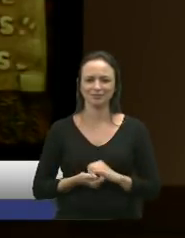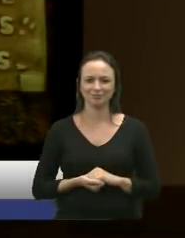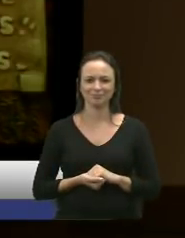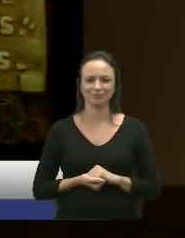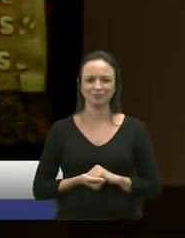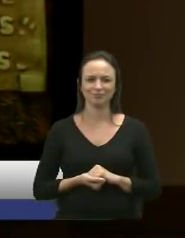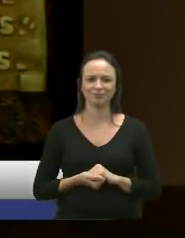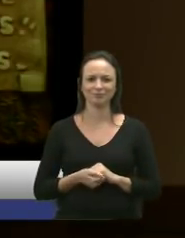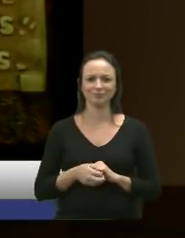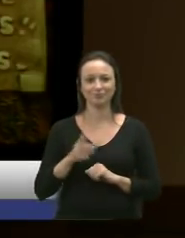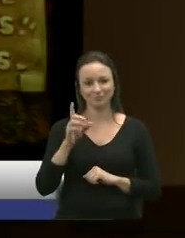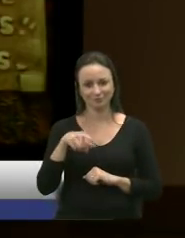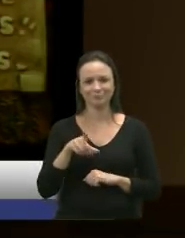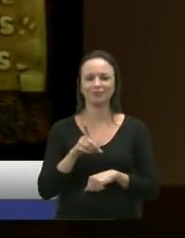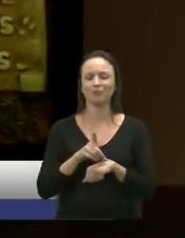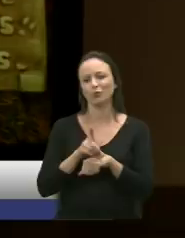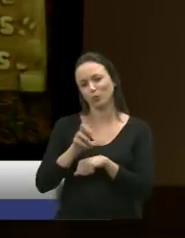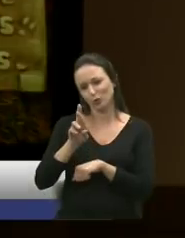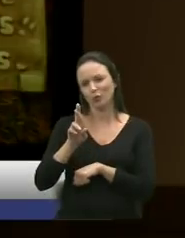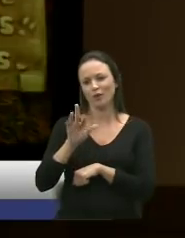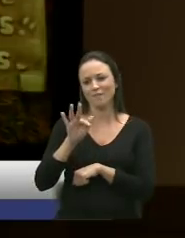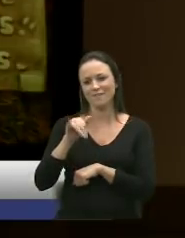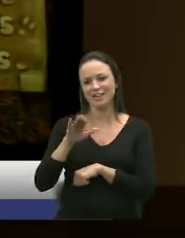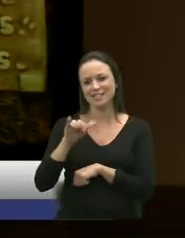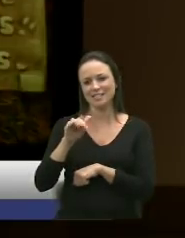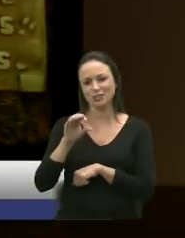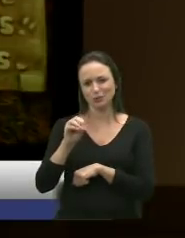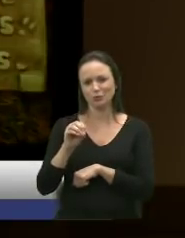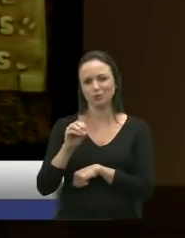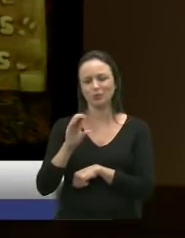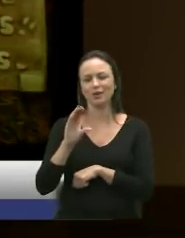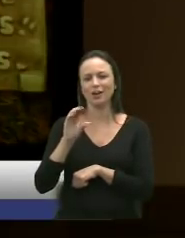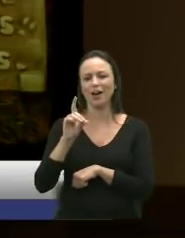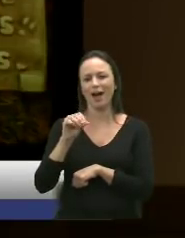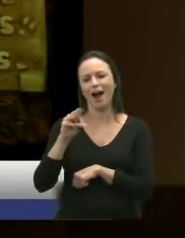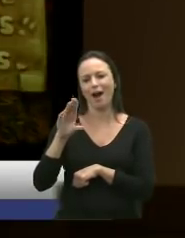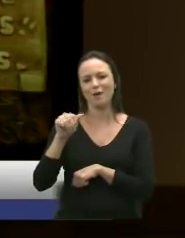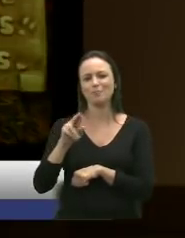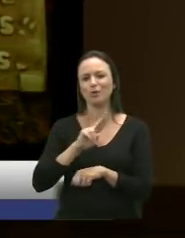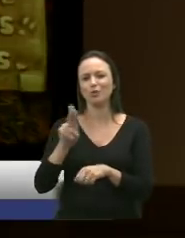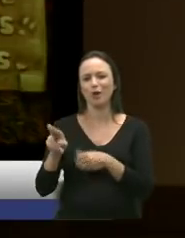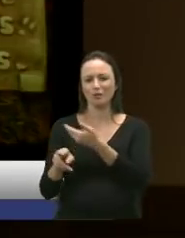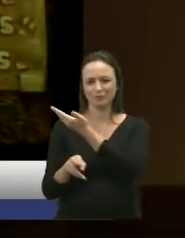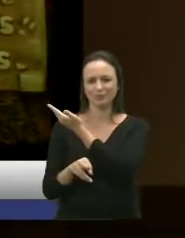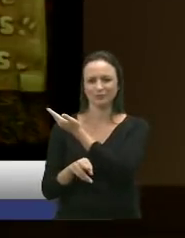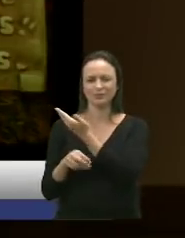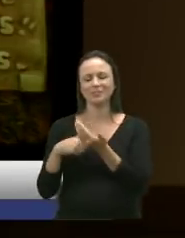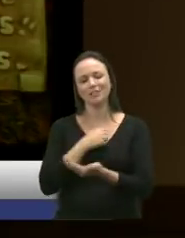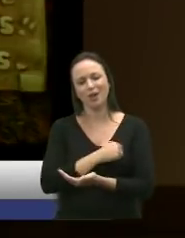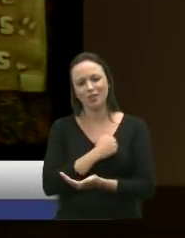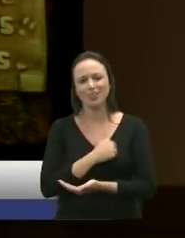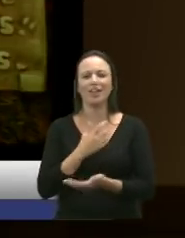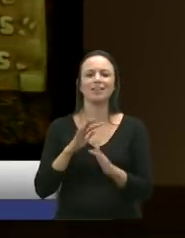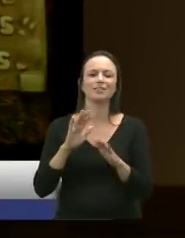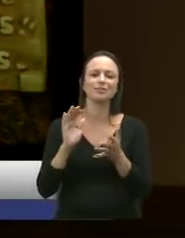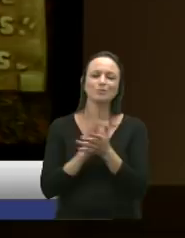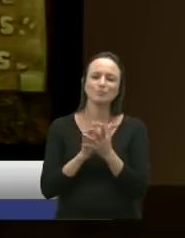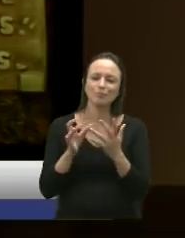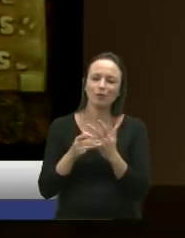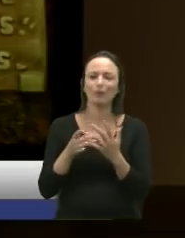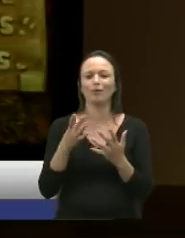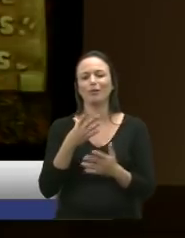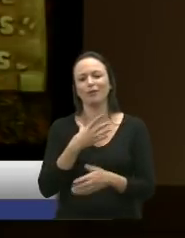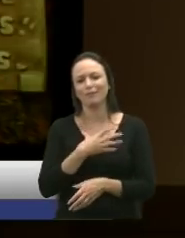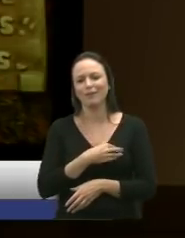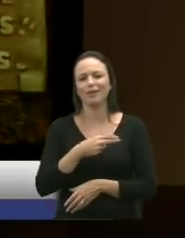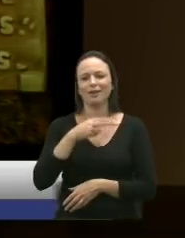Doutor Francisco do Carmo, que não era doutor, conhecido doutor Chico do Carmo, saudade de esposa, filhos, netos, hoje bisnetos,